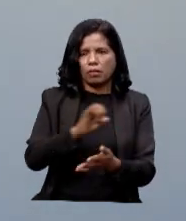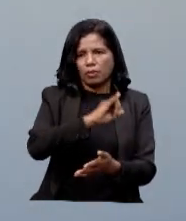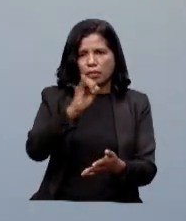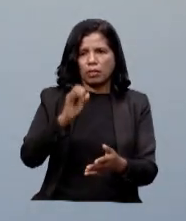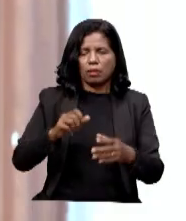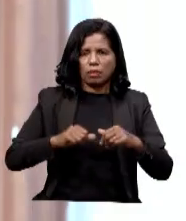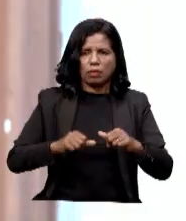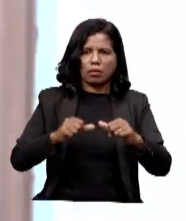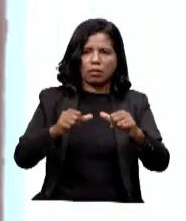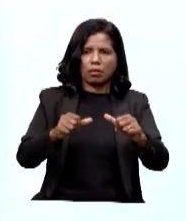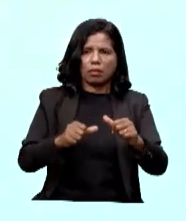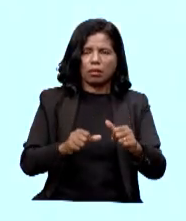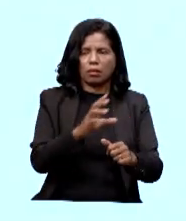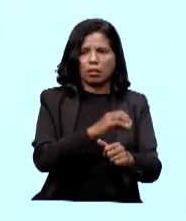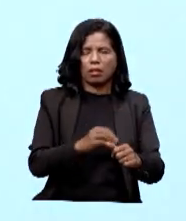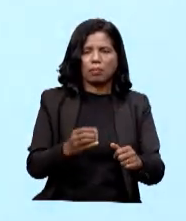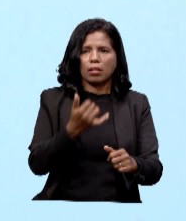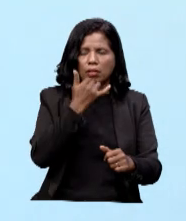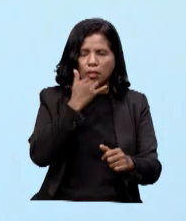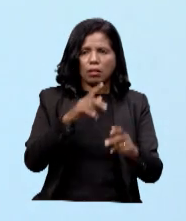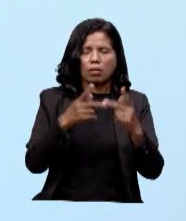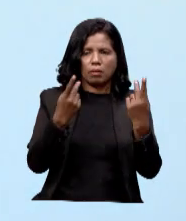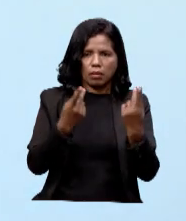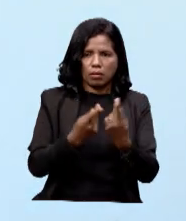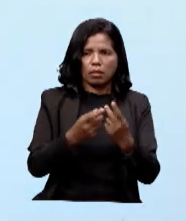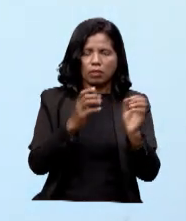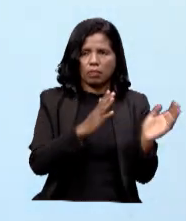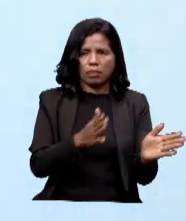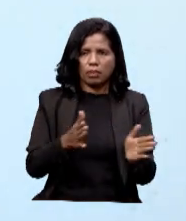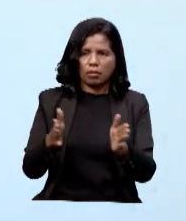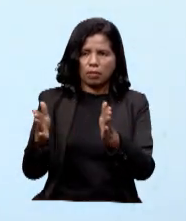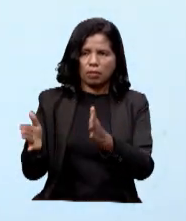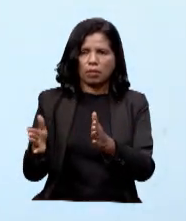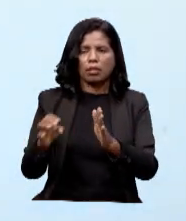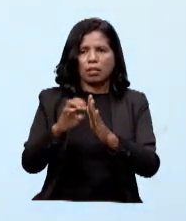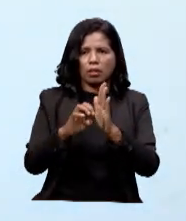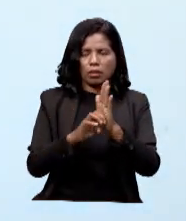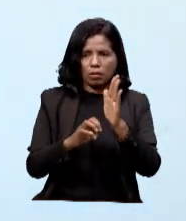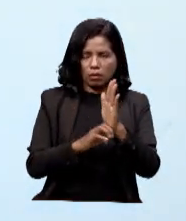lao mak e indício manobra companhia Bedford se processa fale ne estrutura